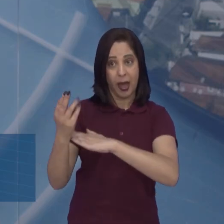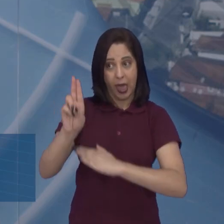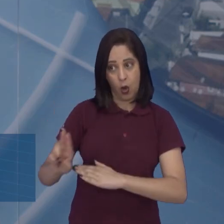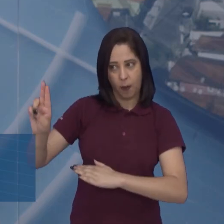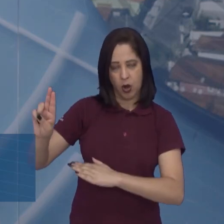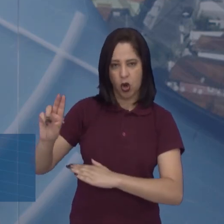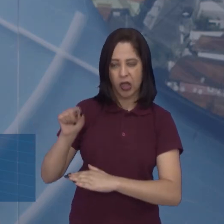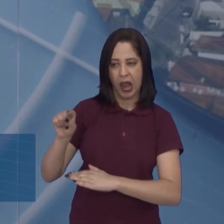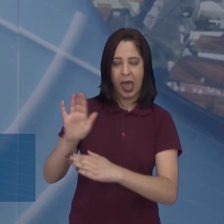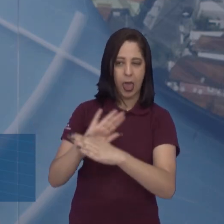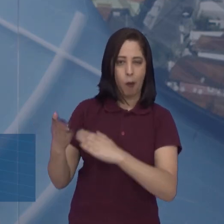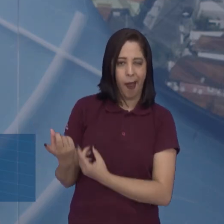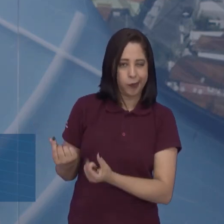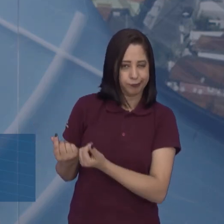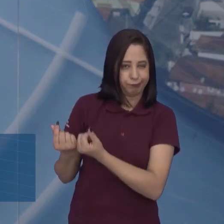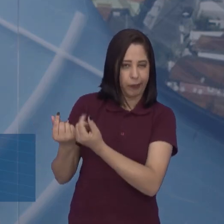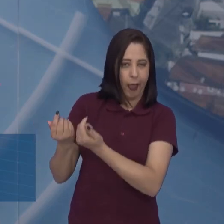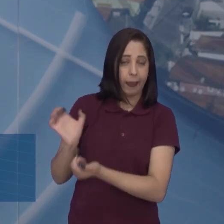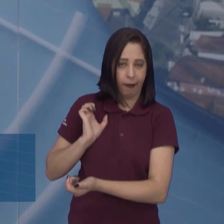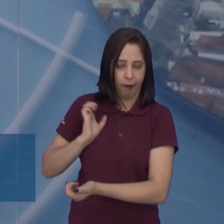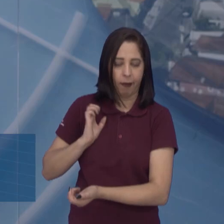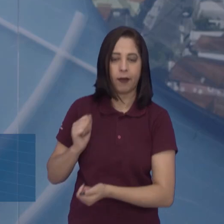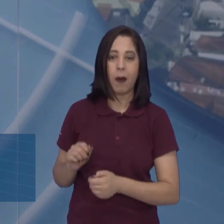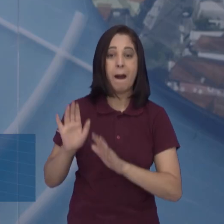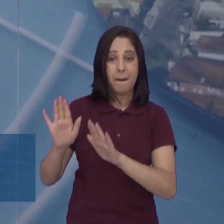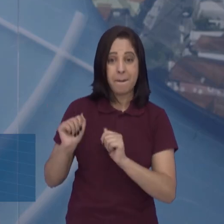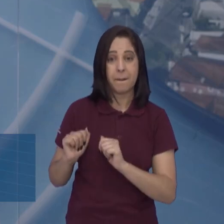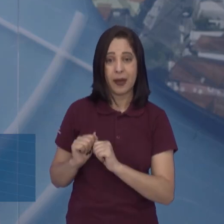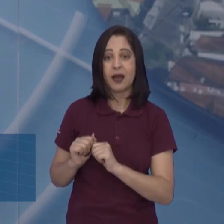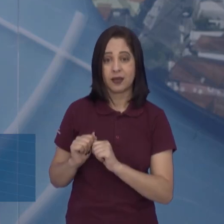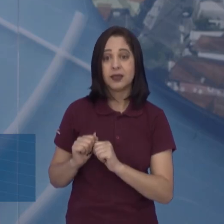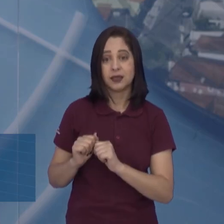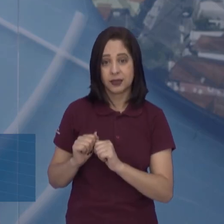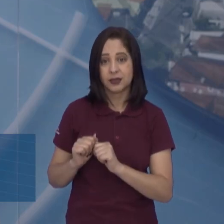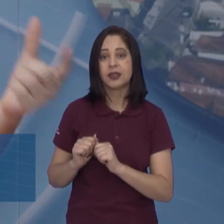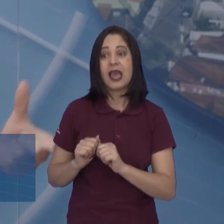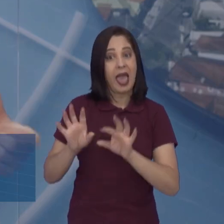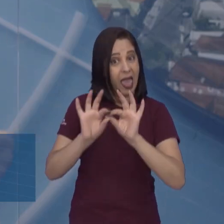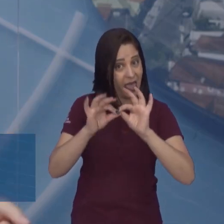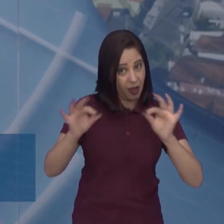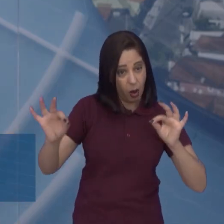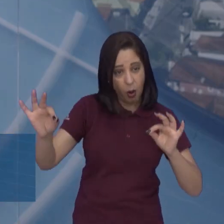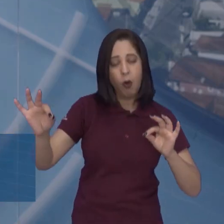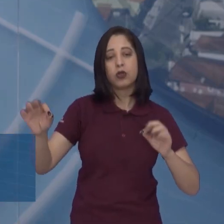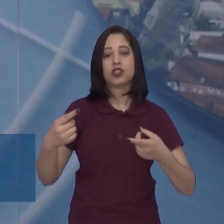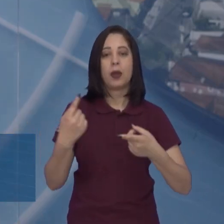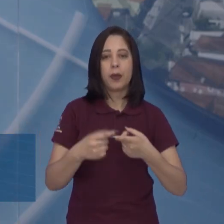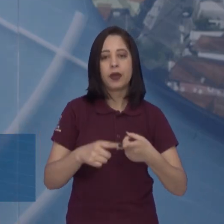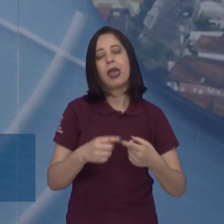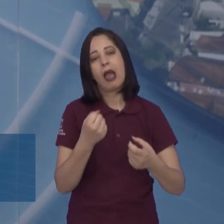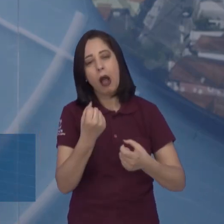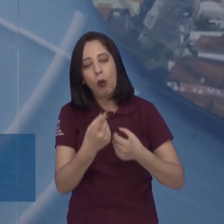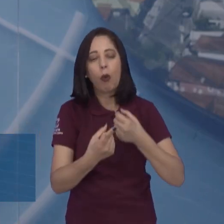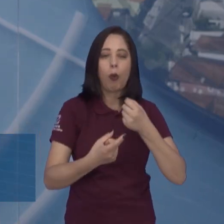média alta, em que o acesso né, urbano ele é mais difícil, tem muitas pessoas que vão até lá também,